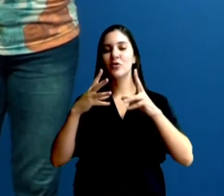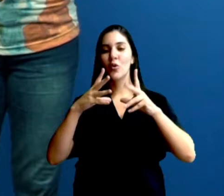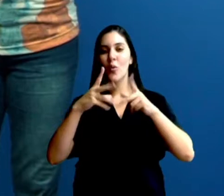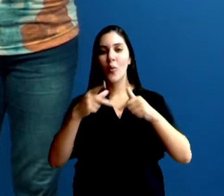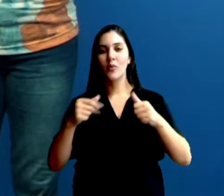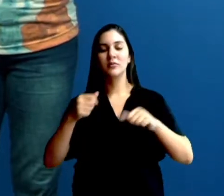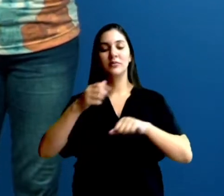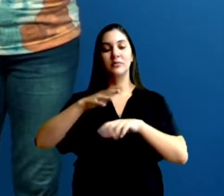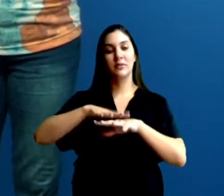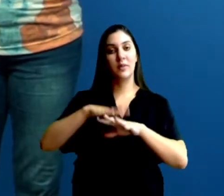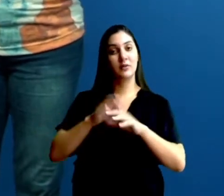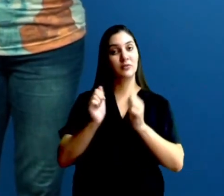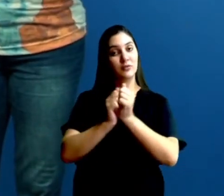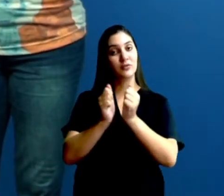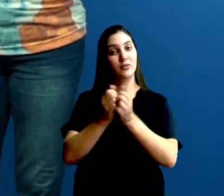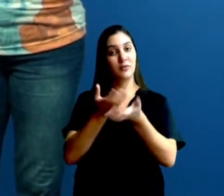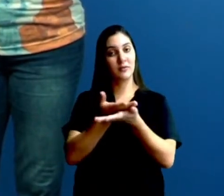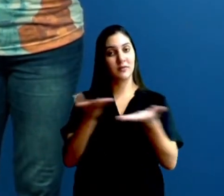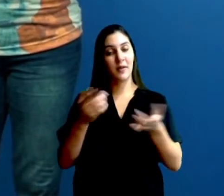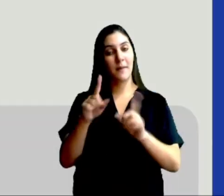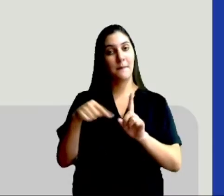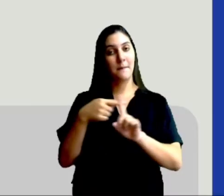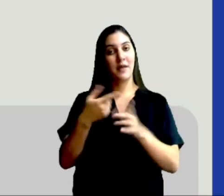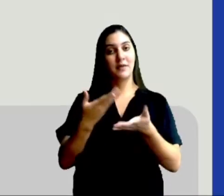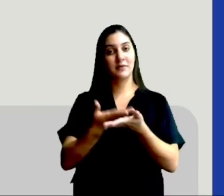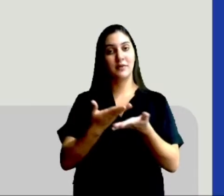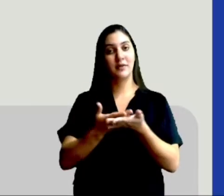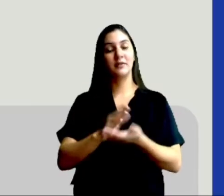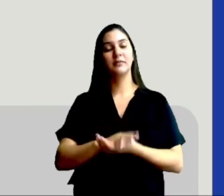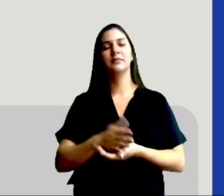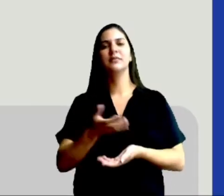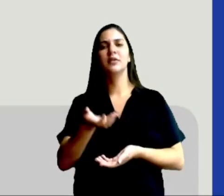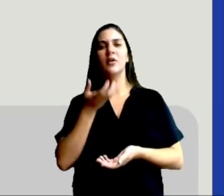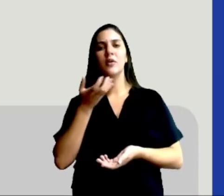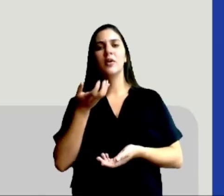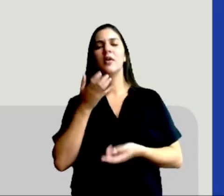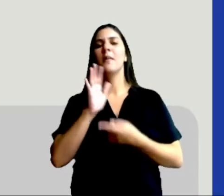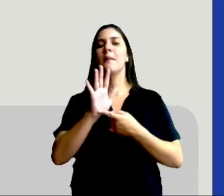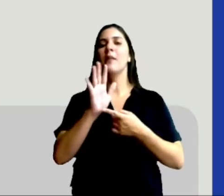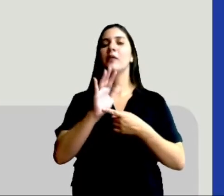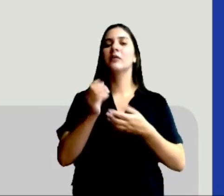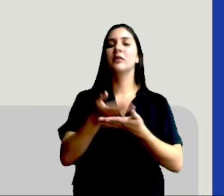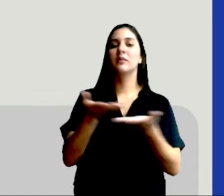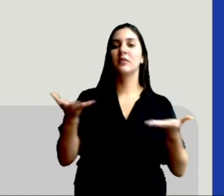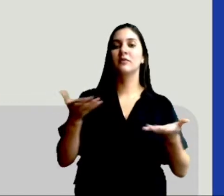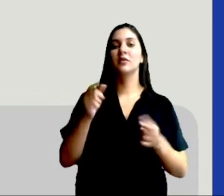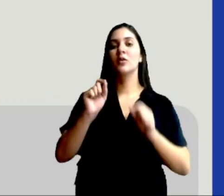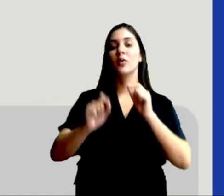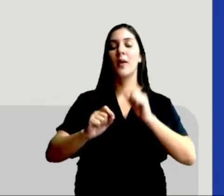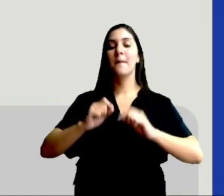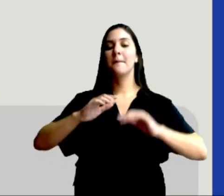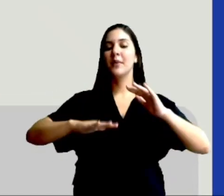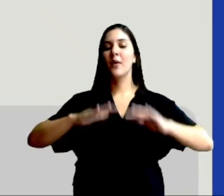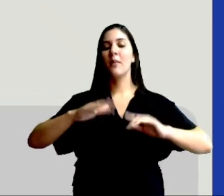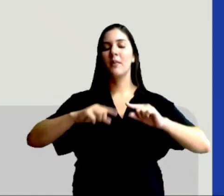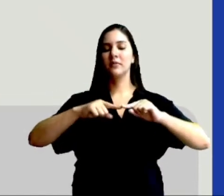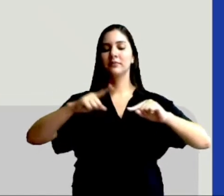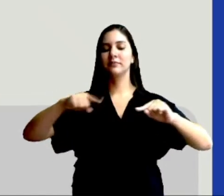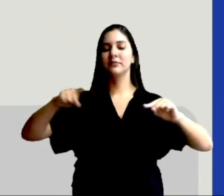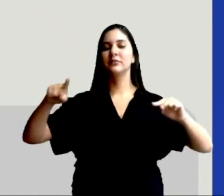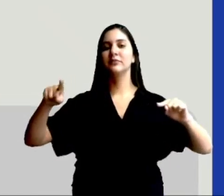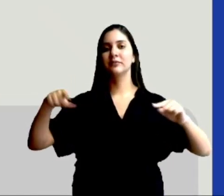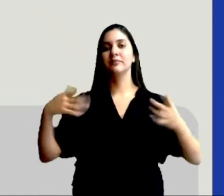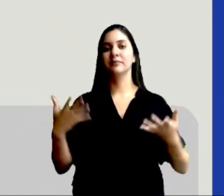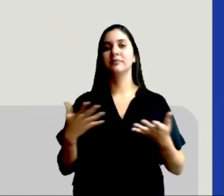juntinho com vocês. Vamos lá, vamos para mais uma aula. E eu queria trazer para vocês probabilidade